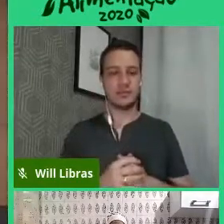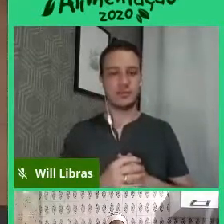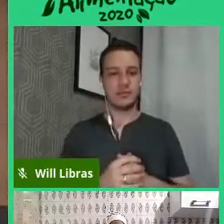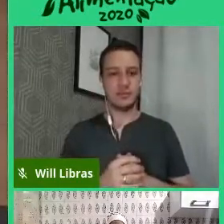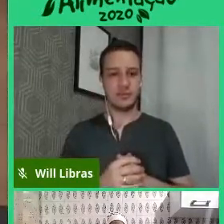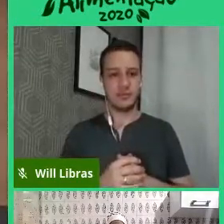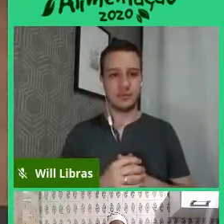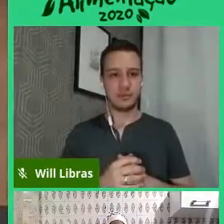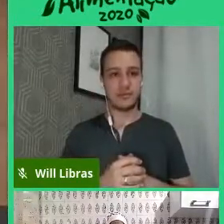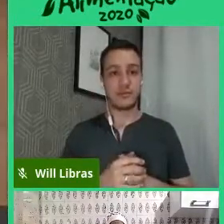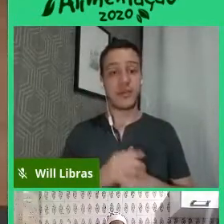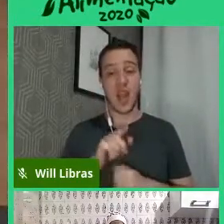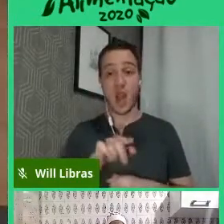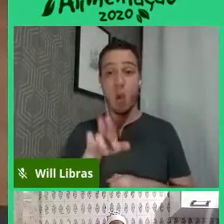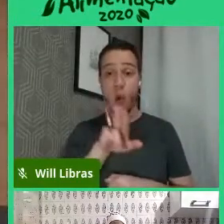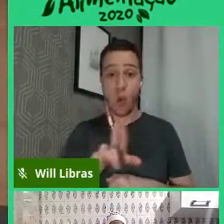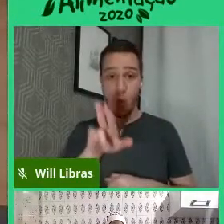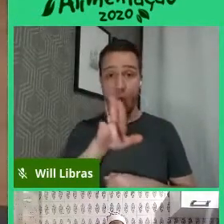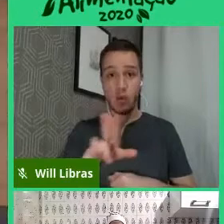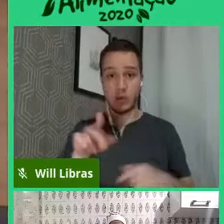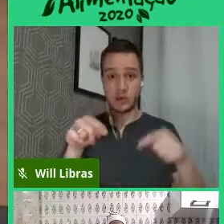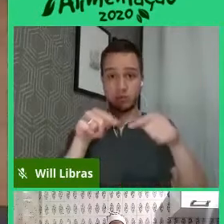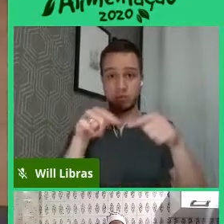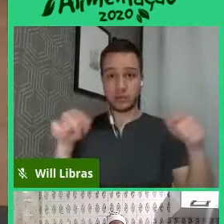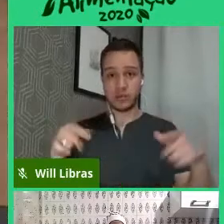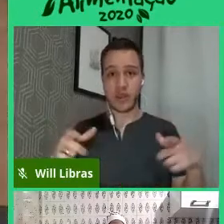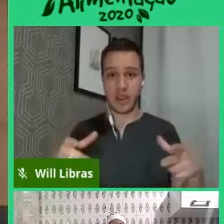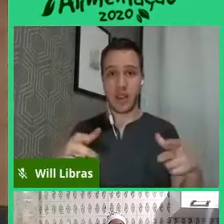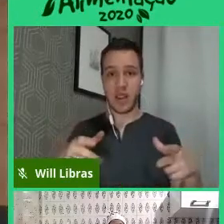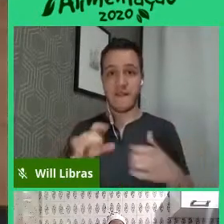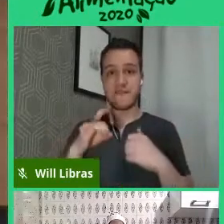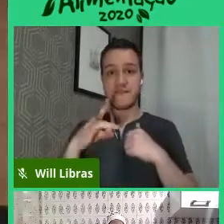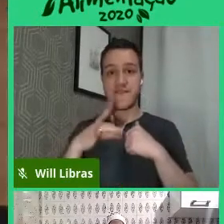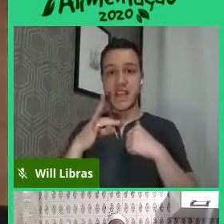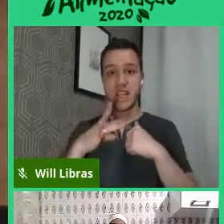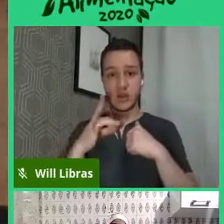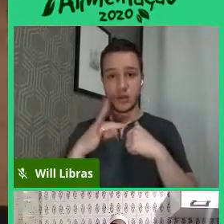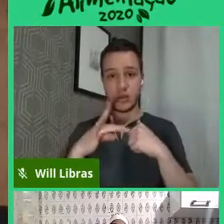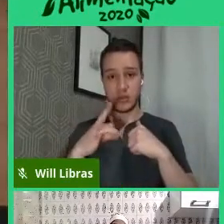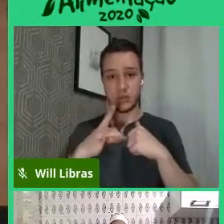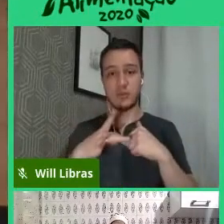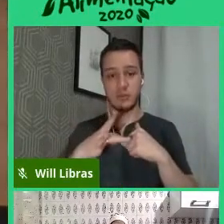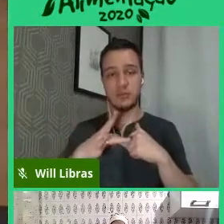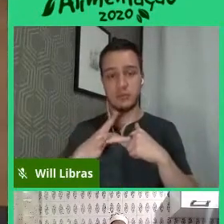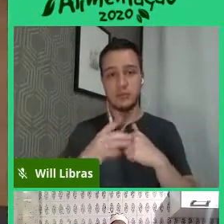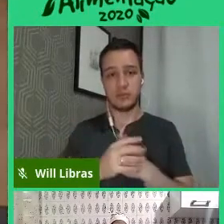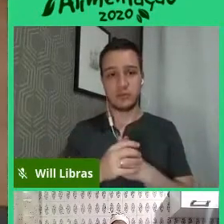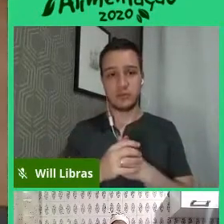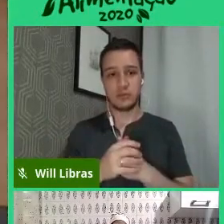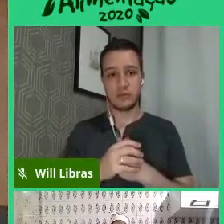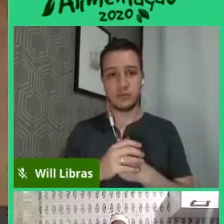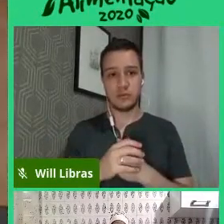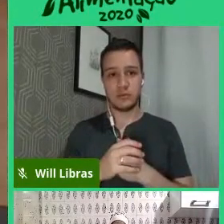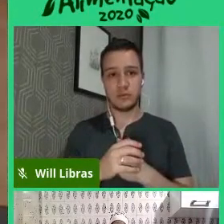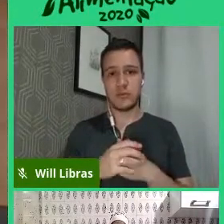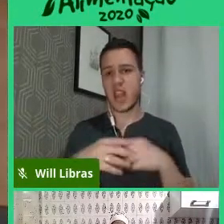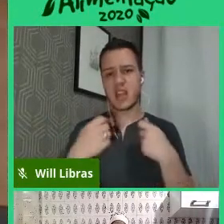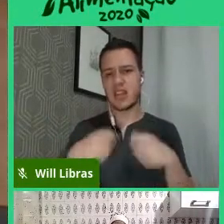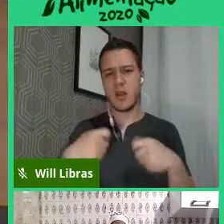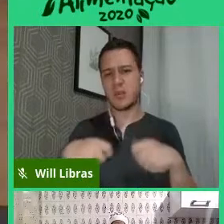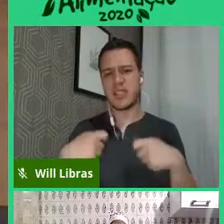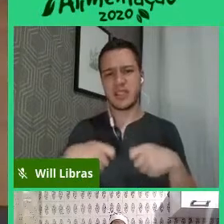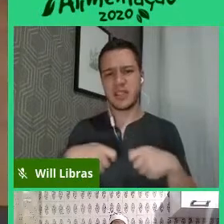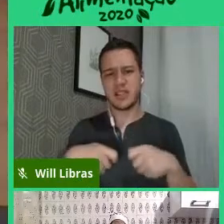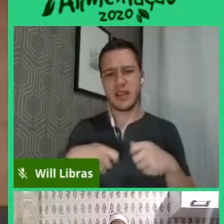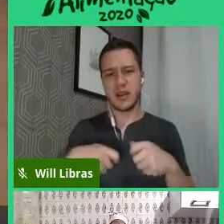Eu utilizo esse recipiente de vidro para colocar a almôndega e eu não unto ela. Como a almôndega tem